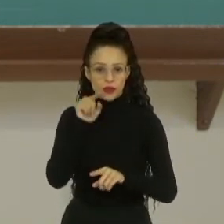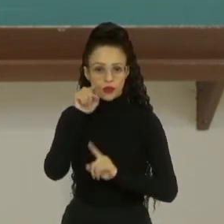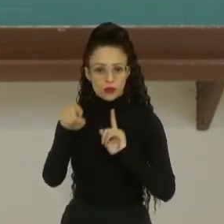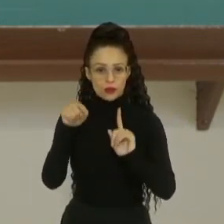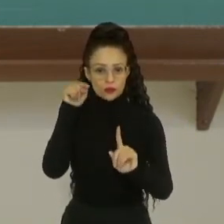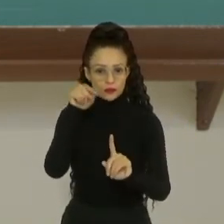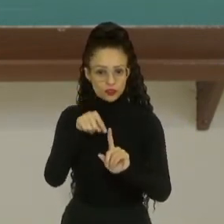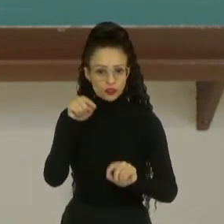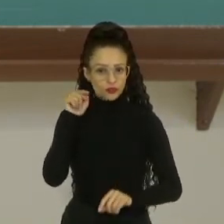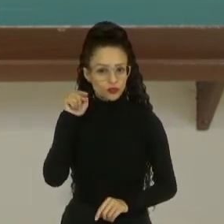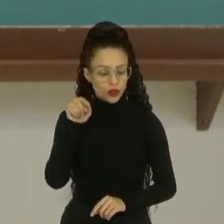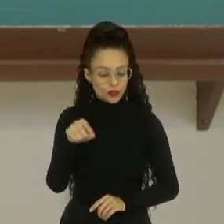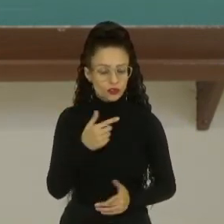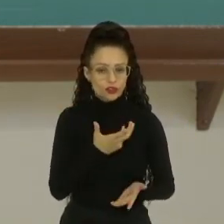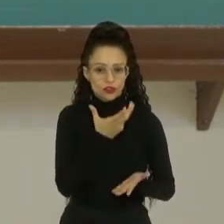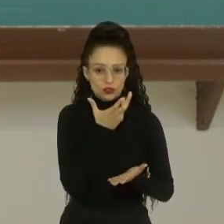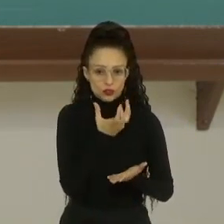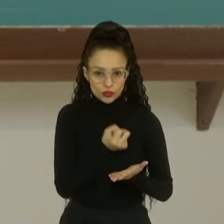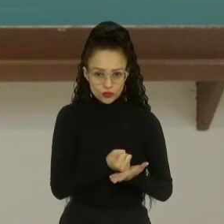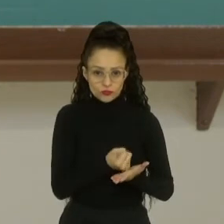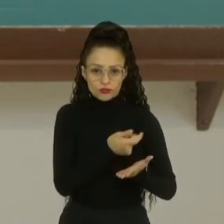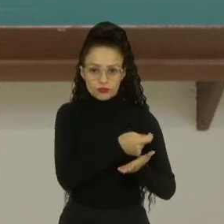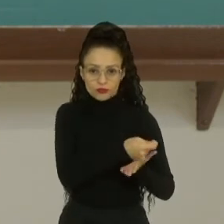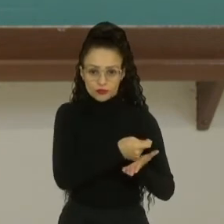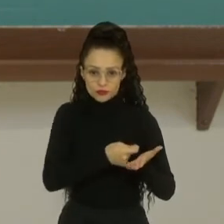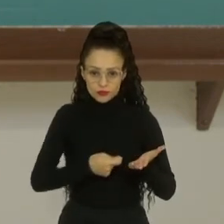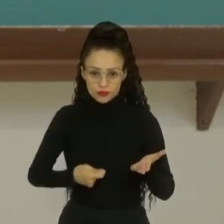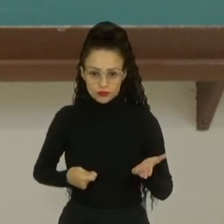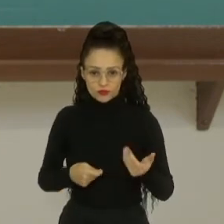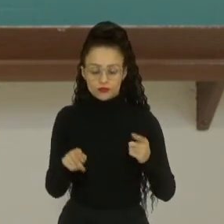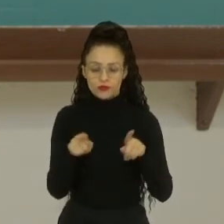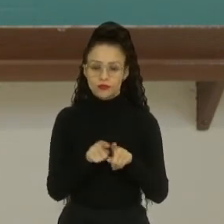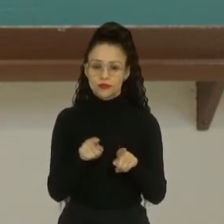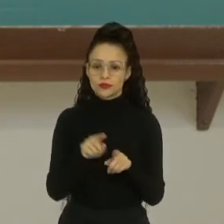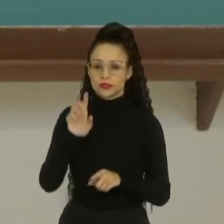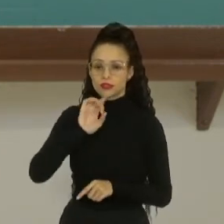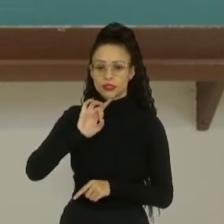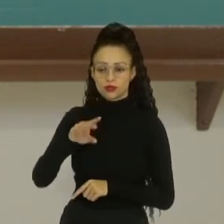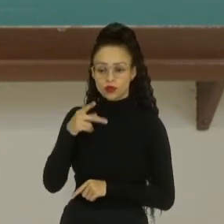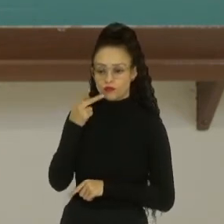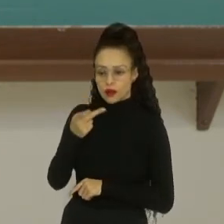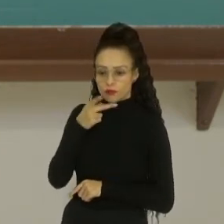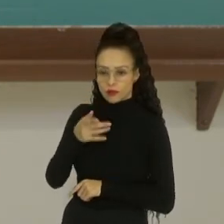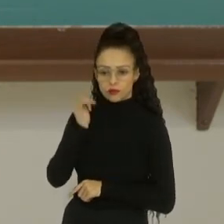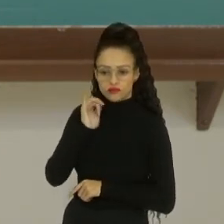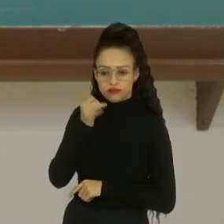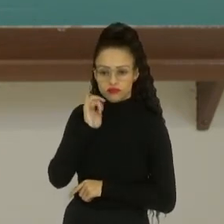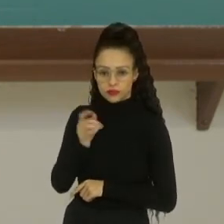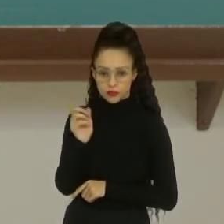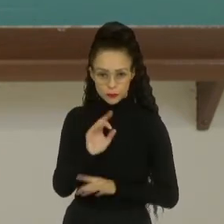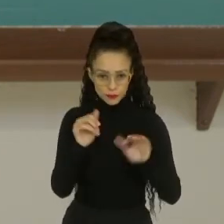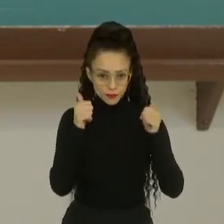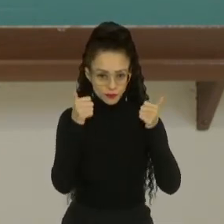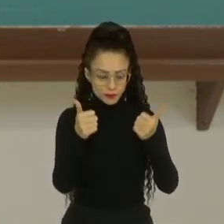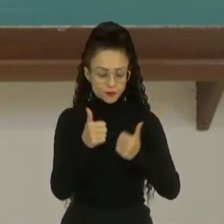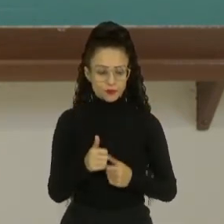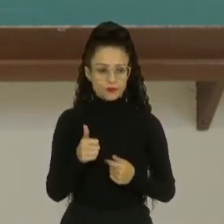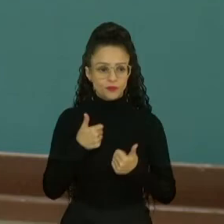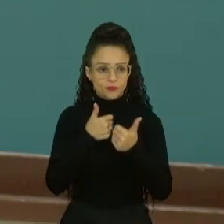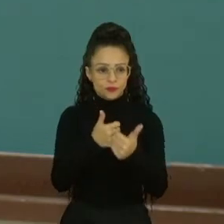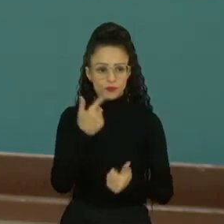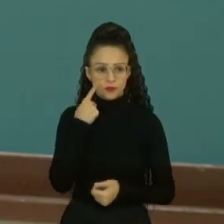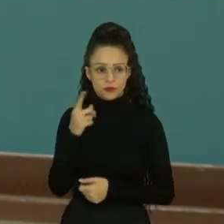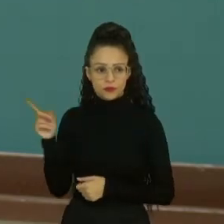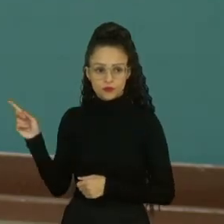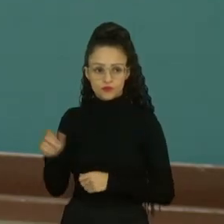finalidade aí, né, de ser também um texto escrito e não apenas um texto oral, certo? Beleza? Vamos acompanhar mais